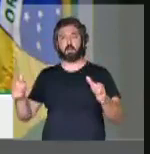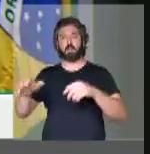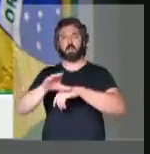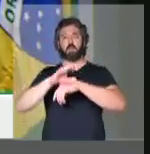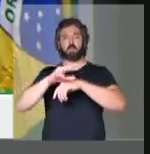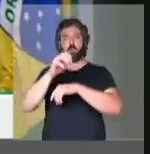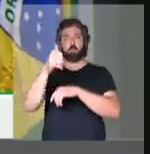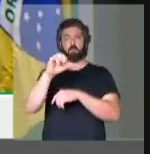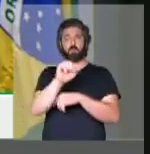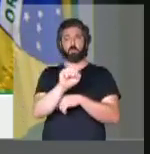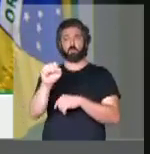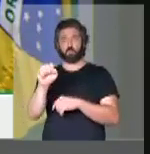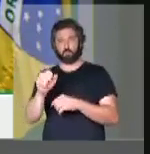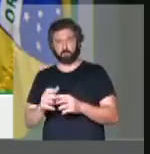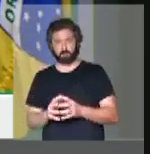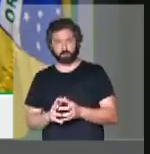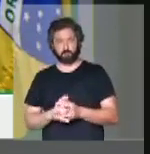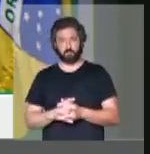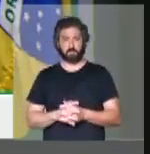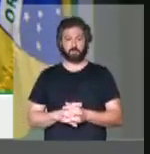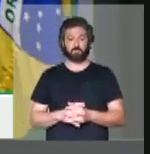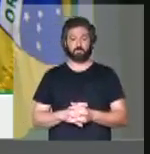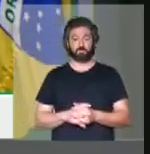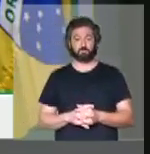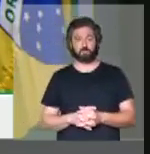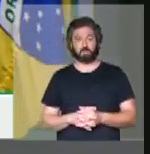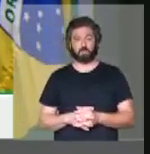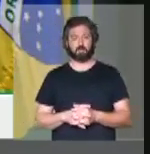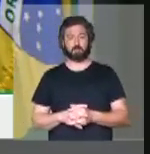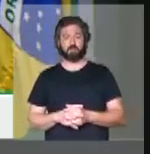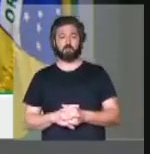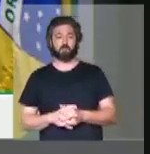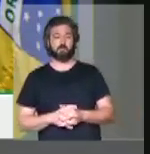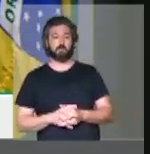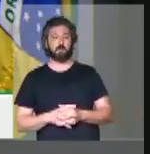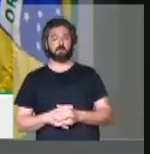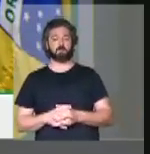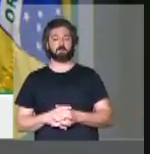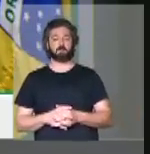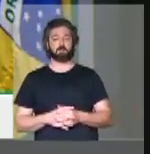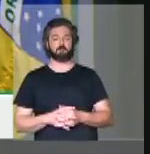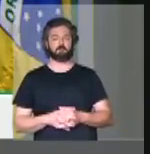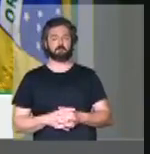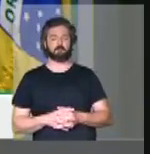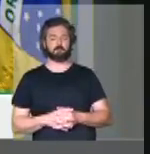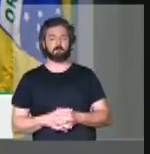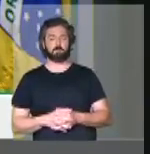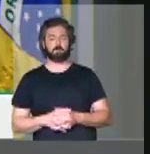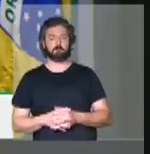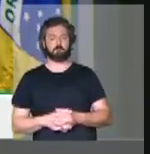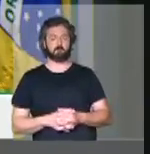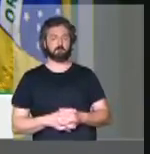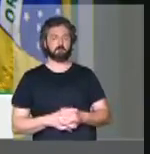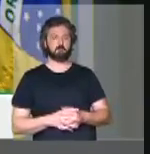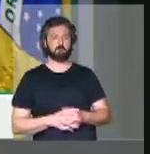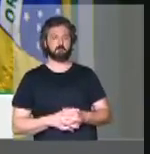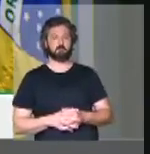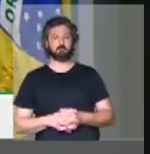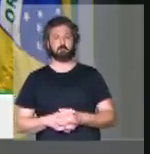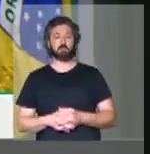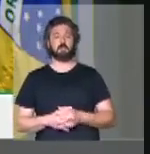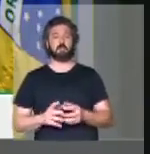da Constituinte, da transformação política da época, tentou